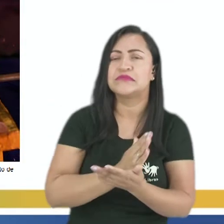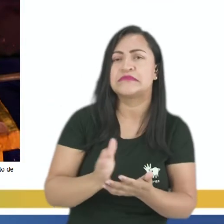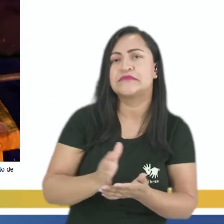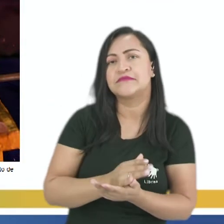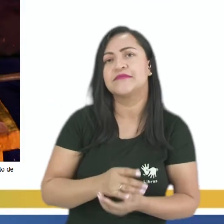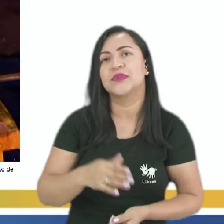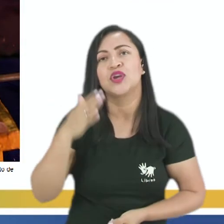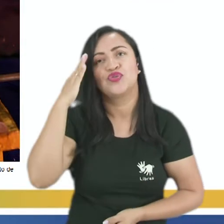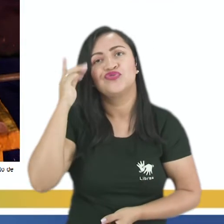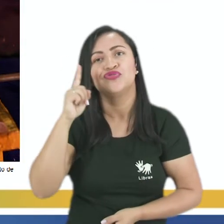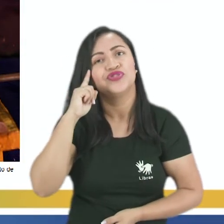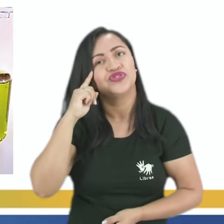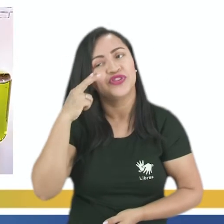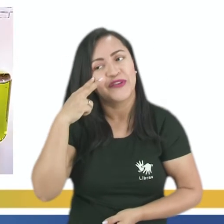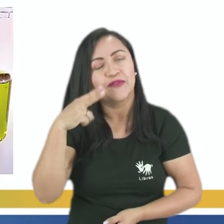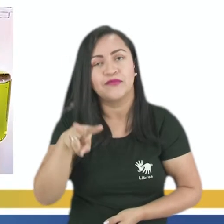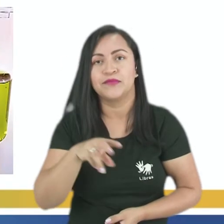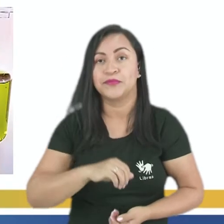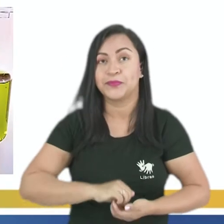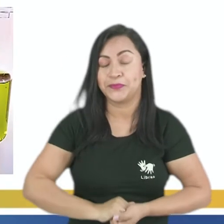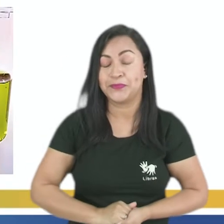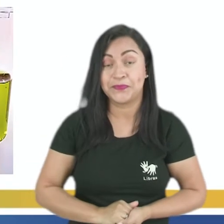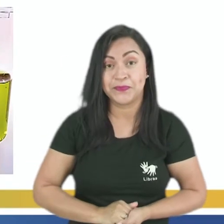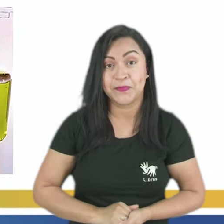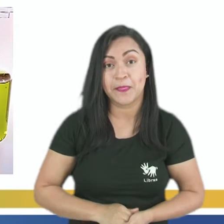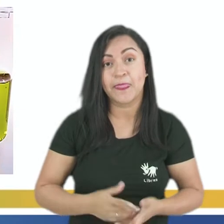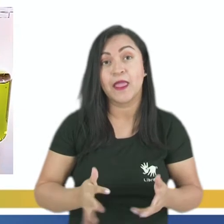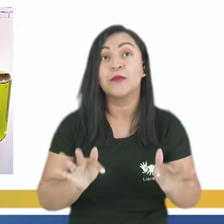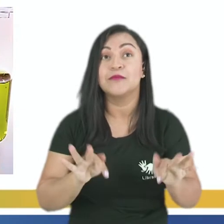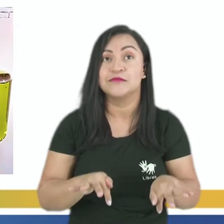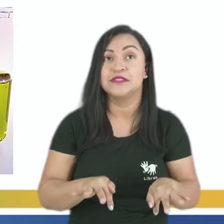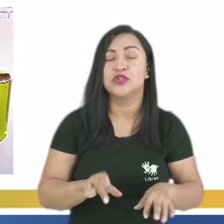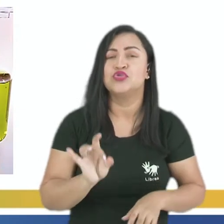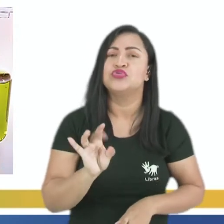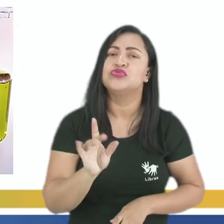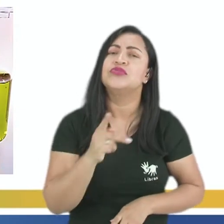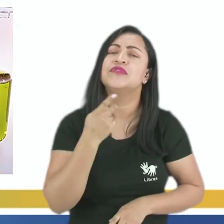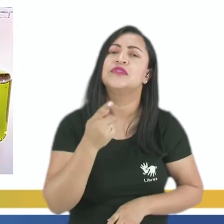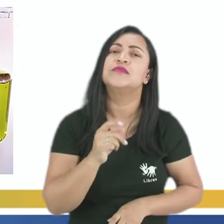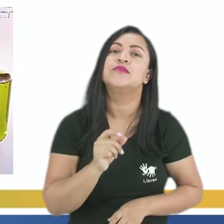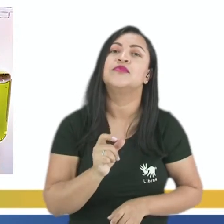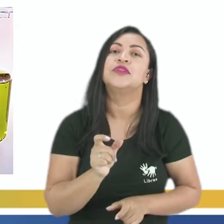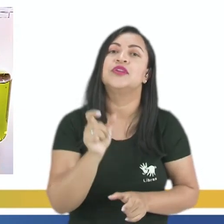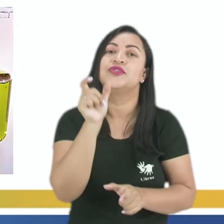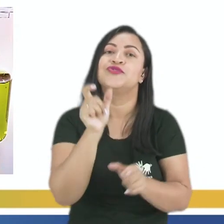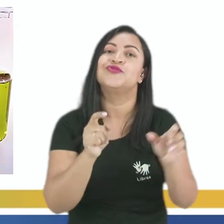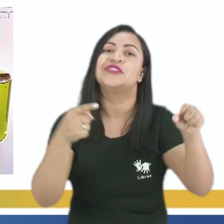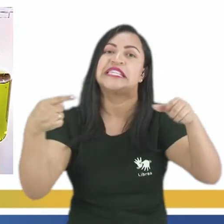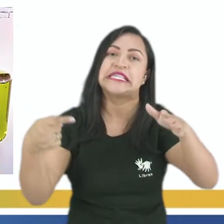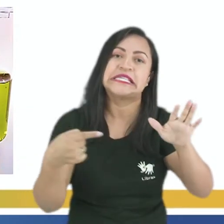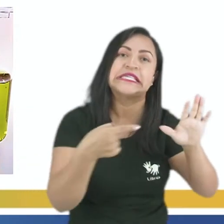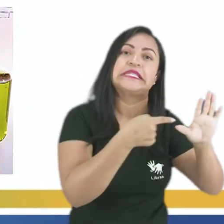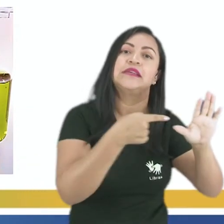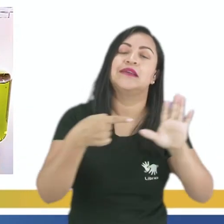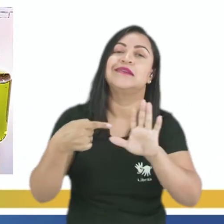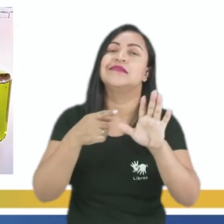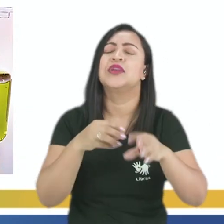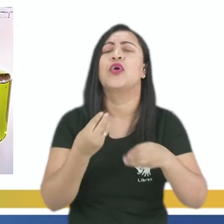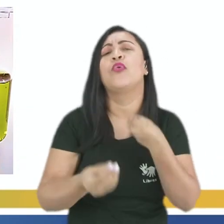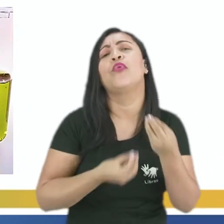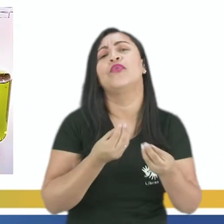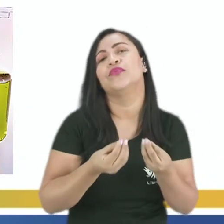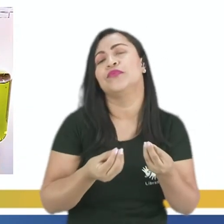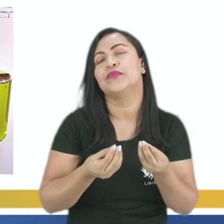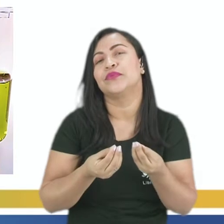que deriva desses sais. E por fim, só falar um pouquinho de indicadores de pH. Como que a gente determina se